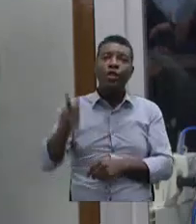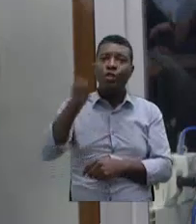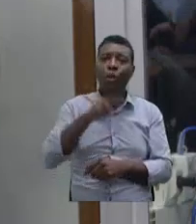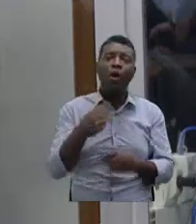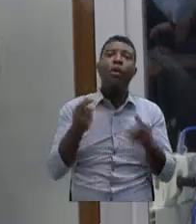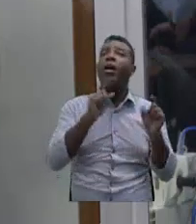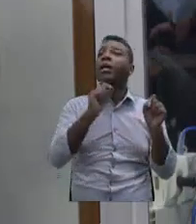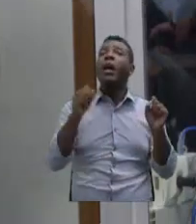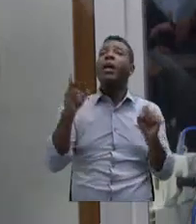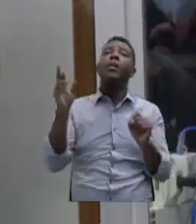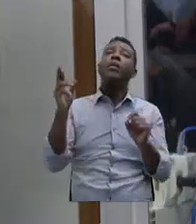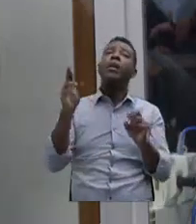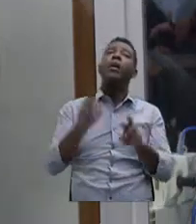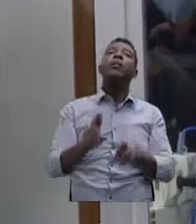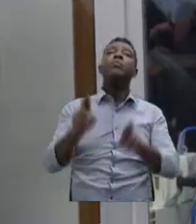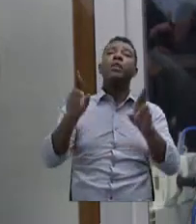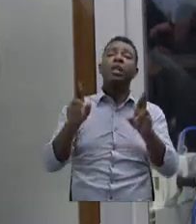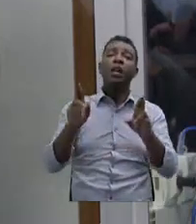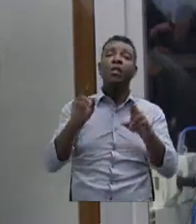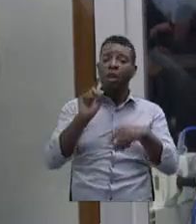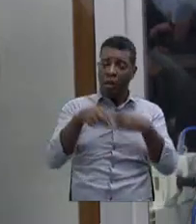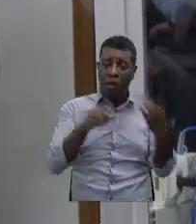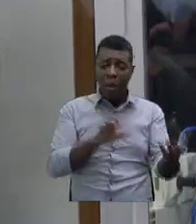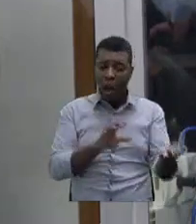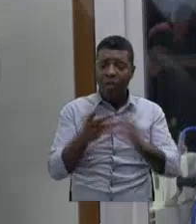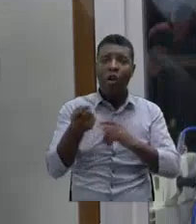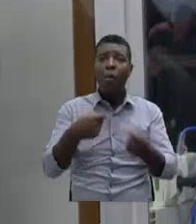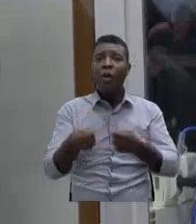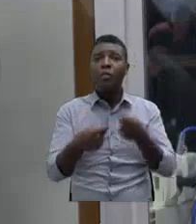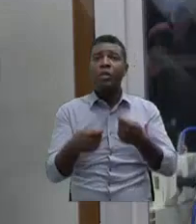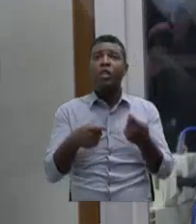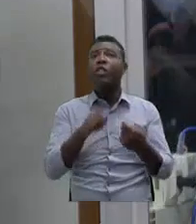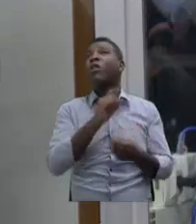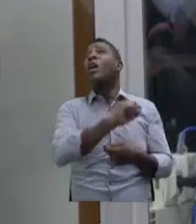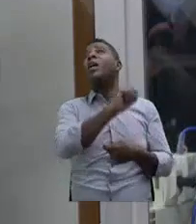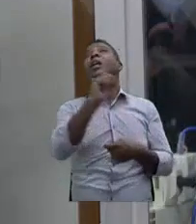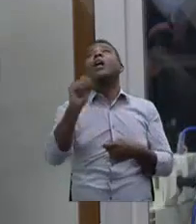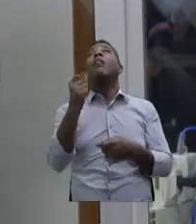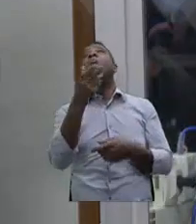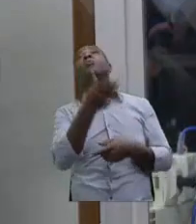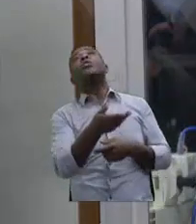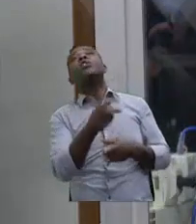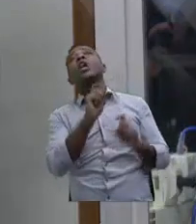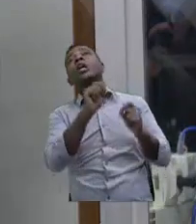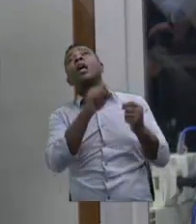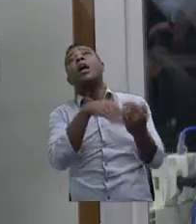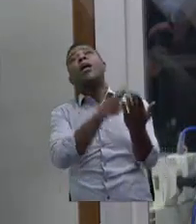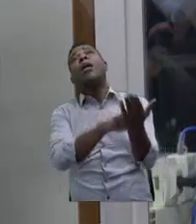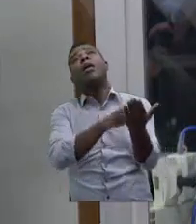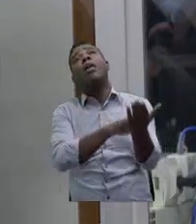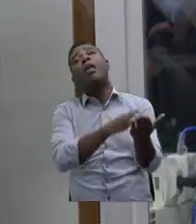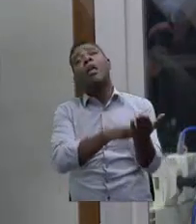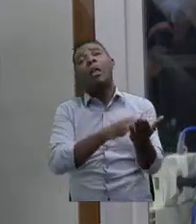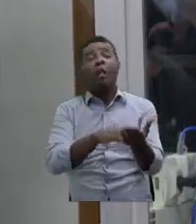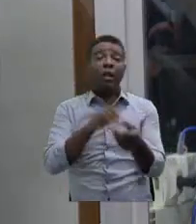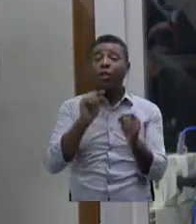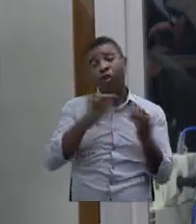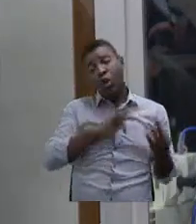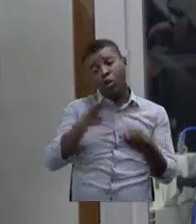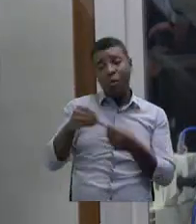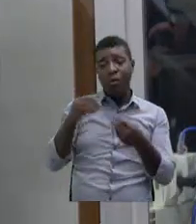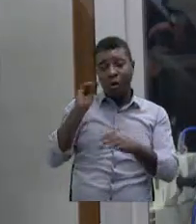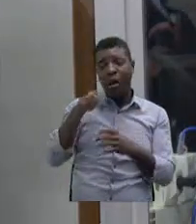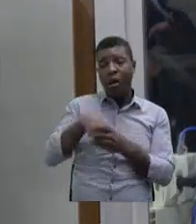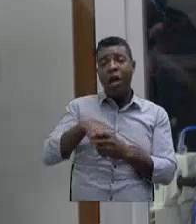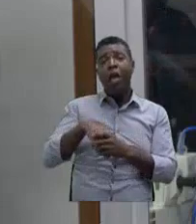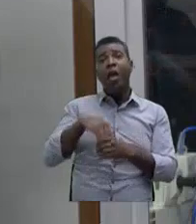do audiovisual e, depois da reforma administrativa, é importante saber a quem que os produtores, que todos envolvidos com o cinema mineiro,